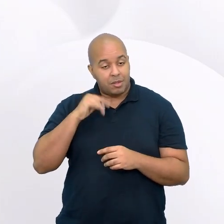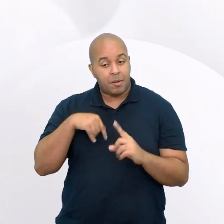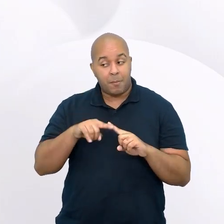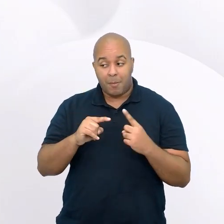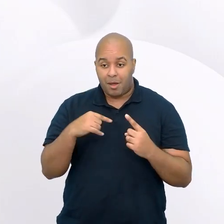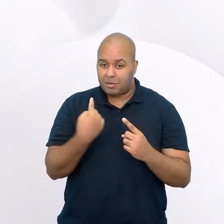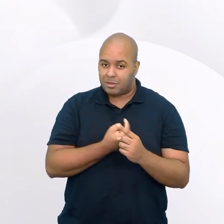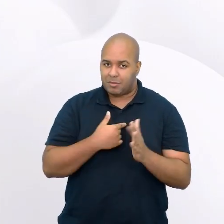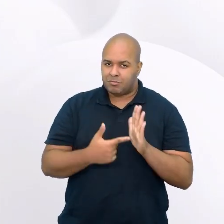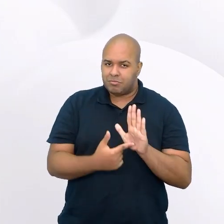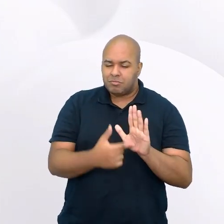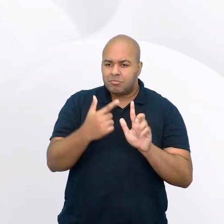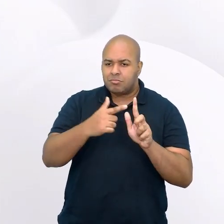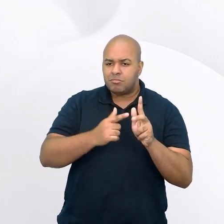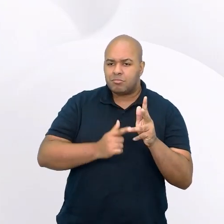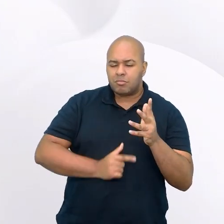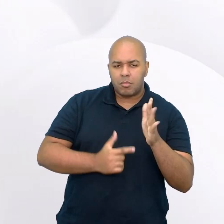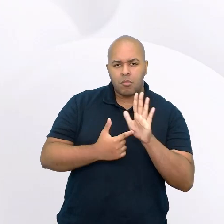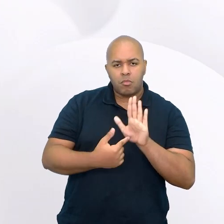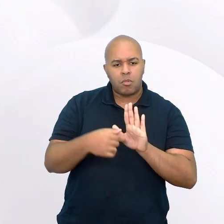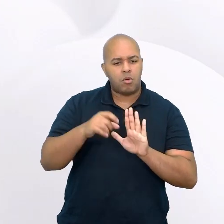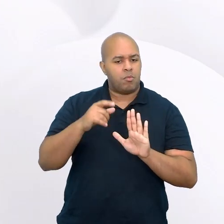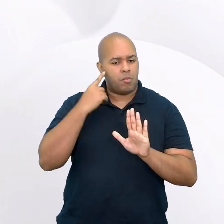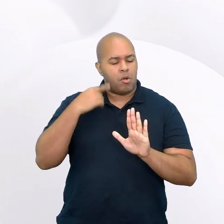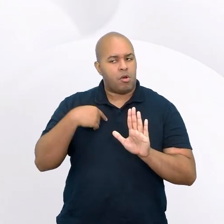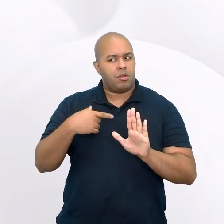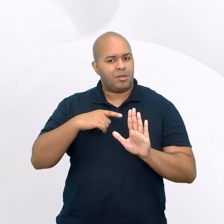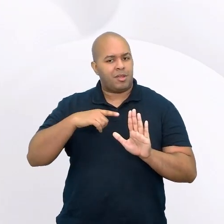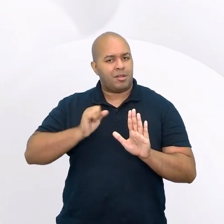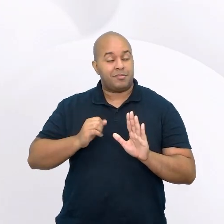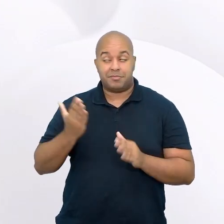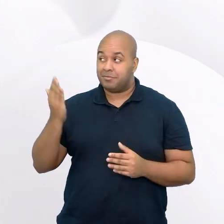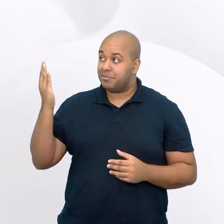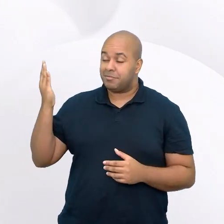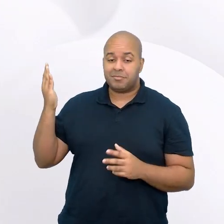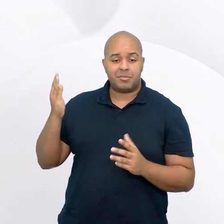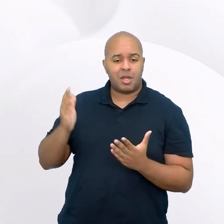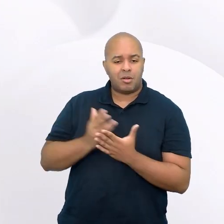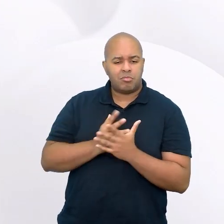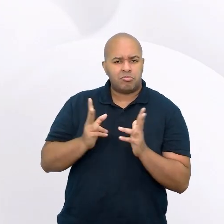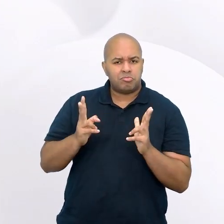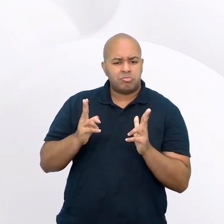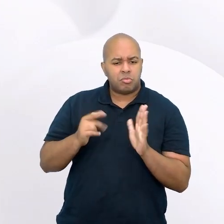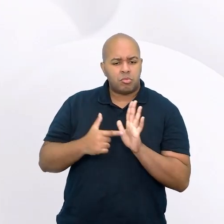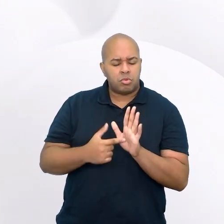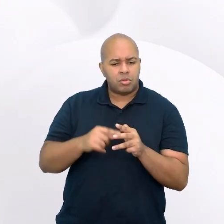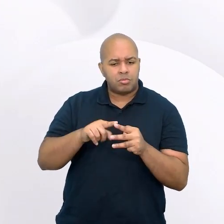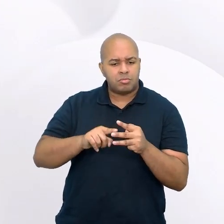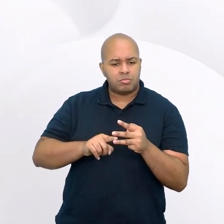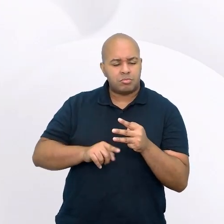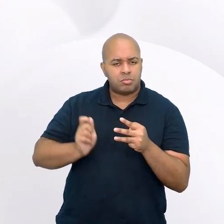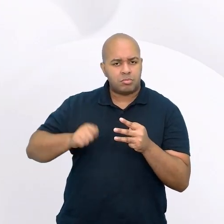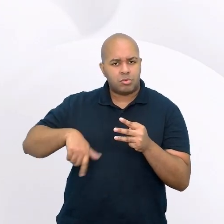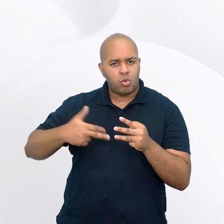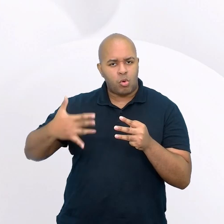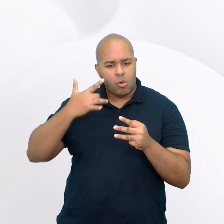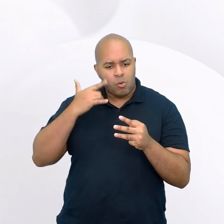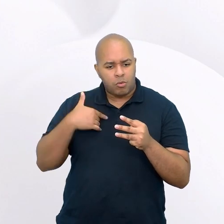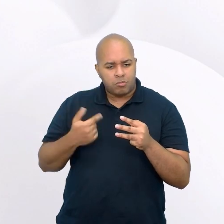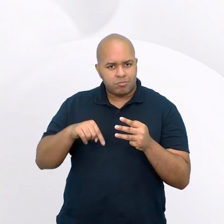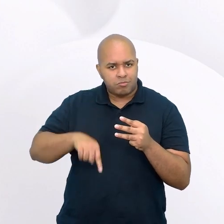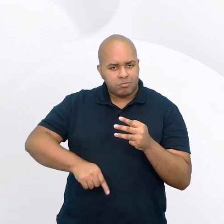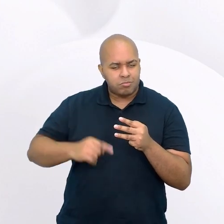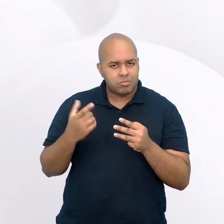quer destacar hoje o aprofundamento curricular a gente tem na tela então recorte das três possibilidades né do